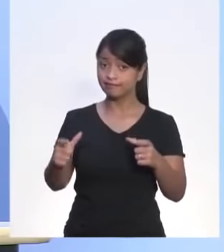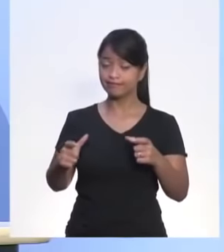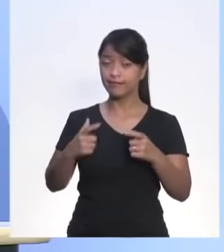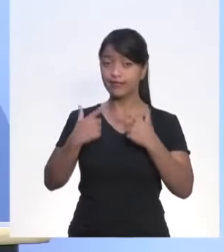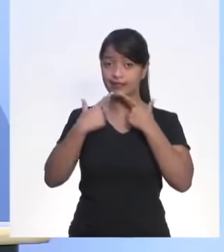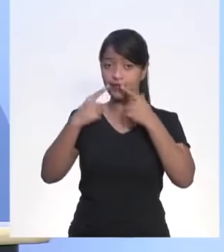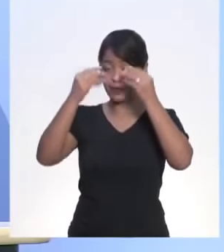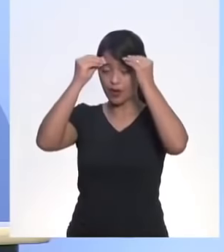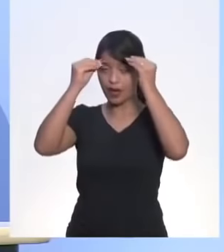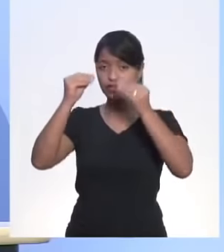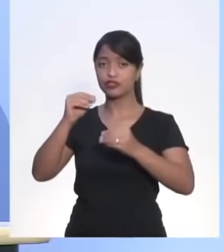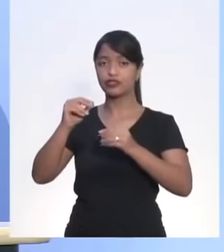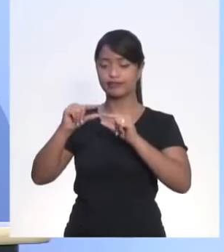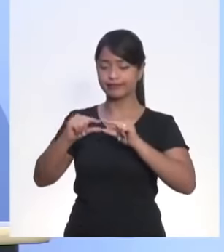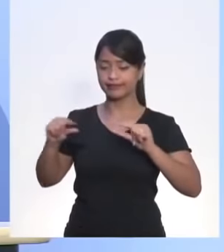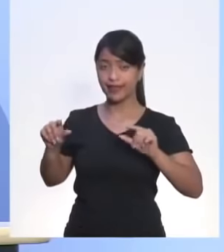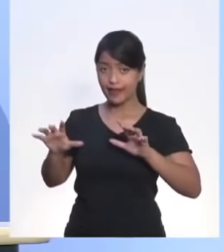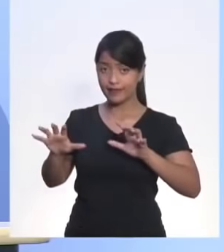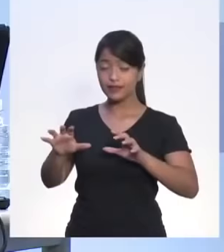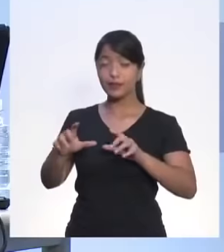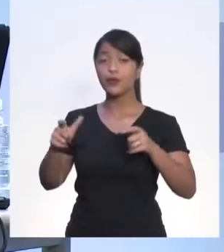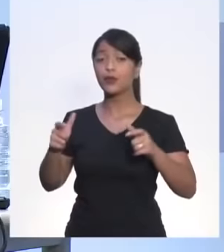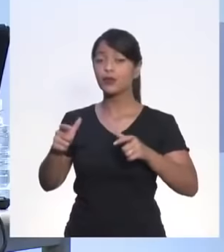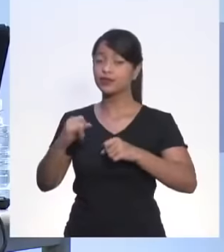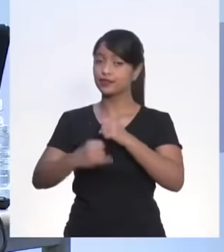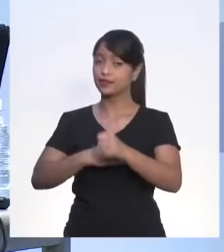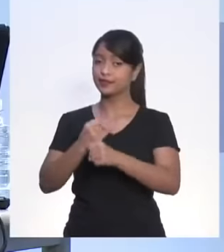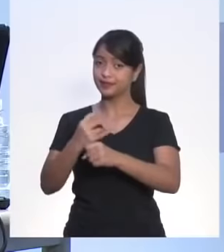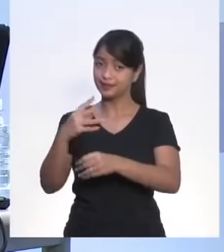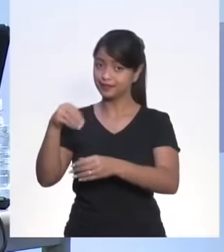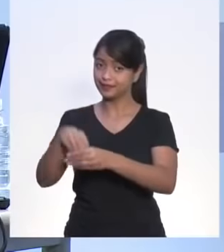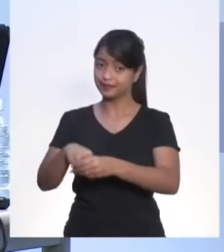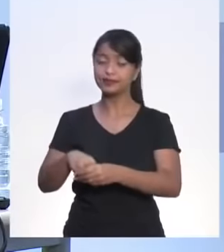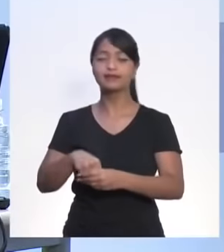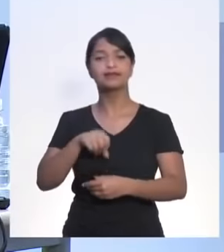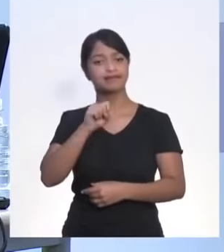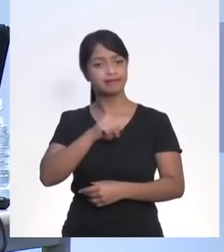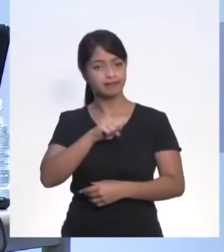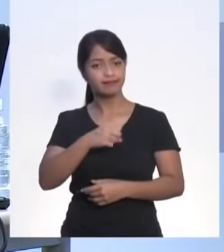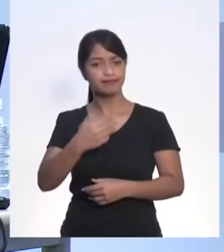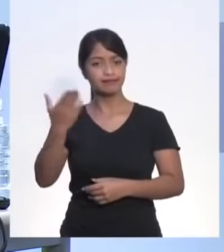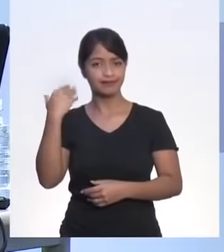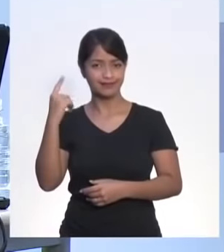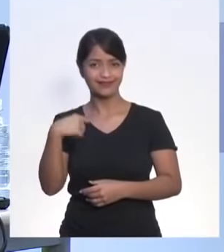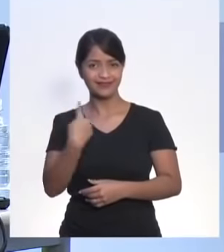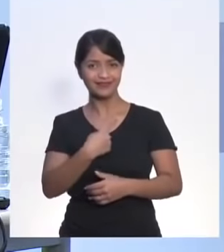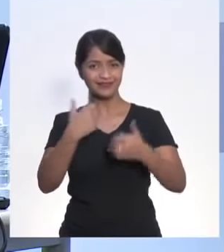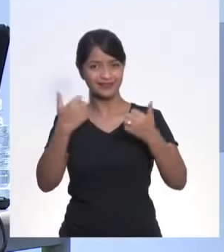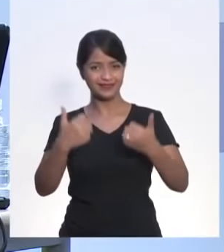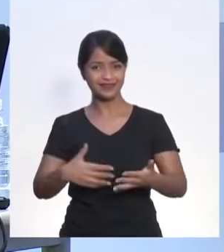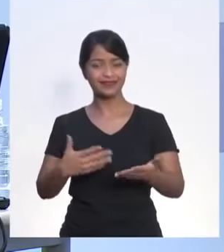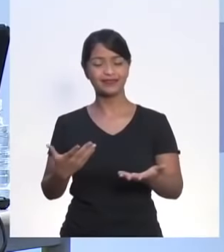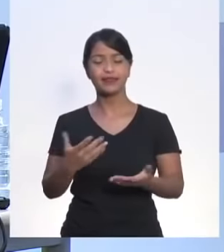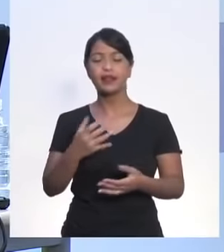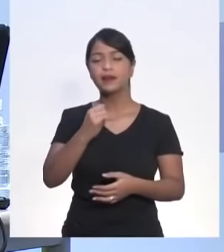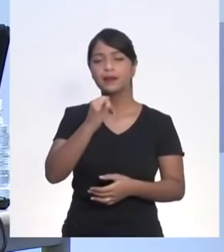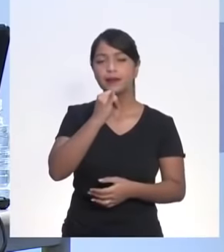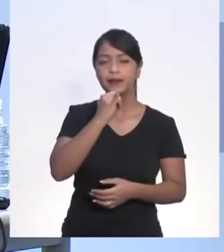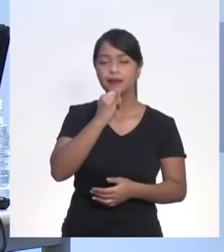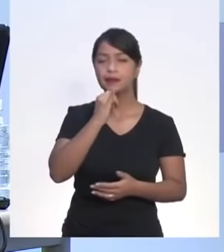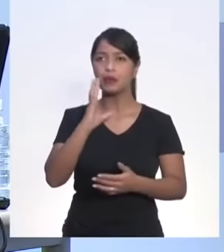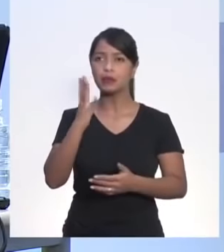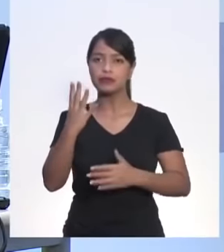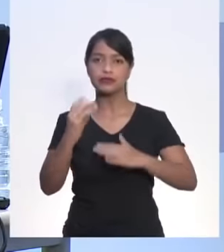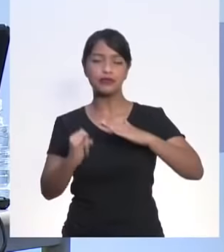é usada na internet. Sim, aí a gente acrescenta o que a gente falou agora há pouco, né? Esse outros é o que a gente falou, aí de repente uma situação informal,